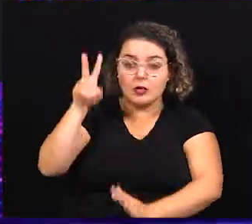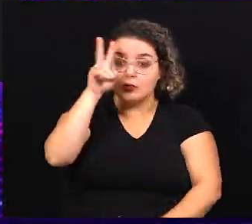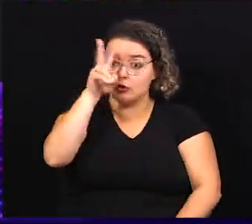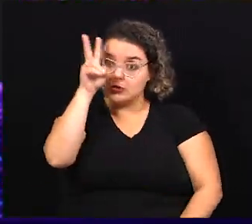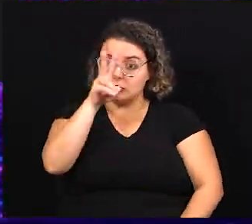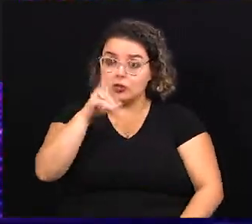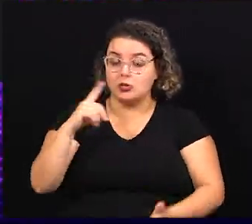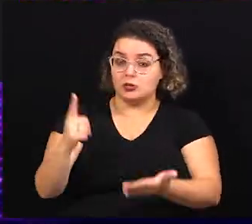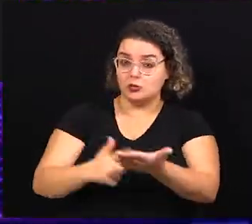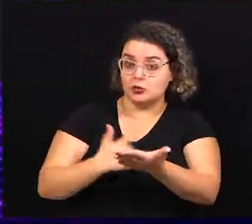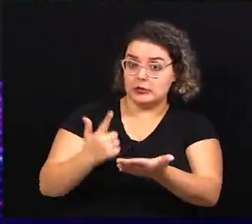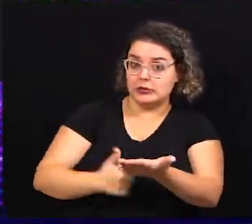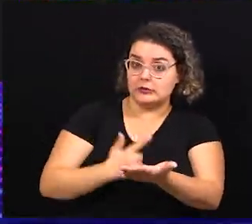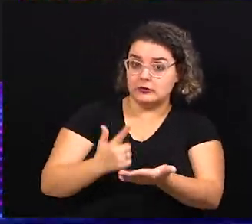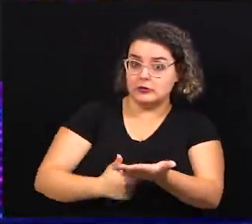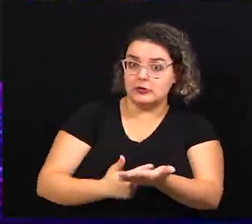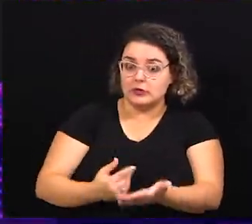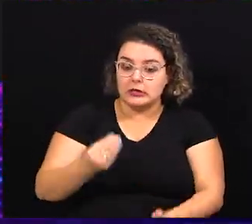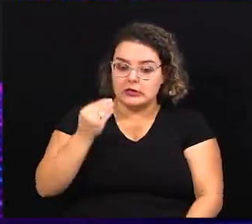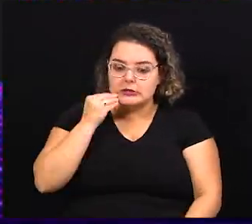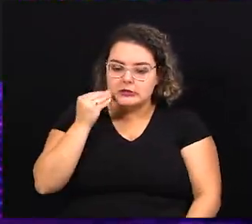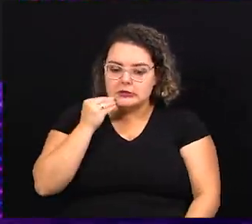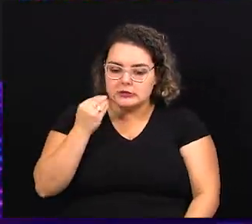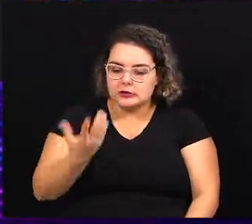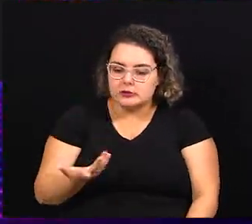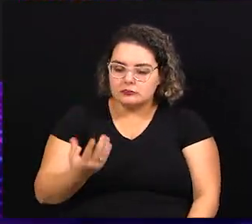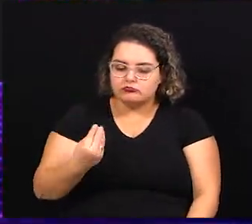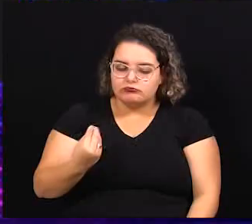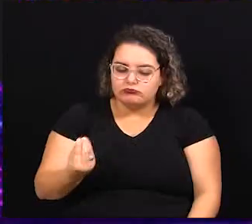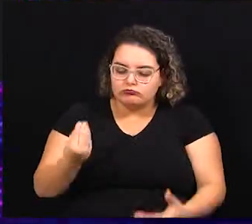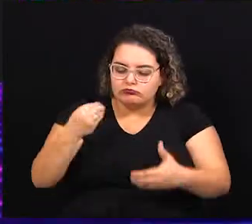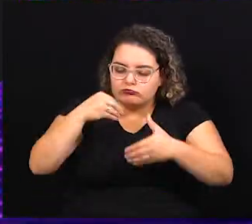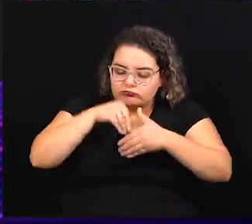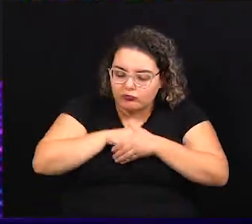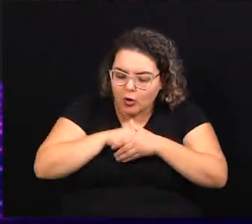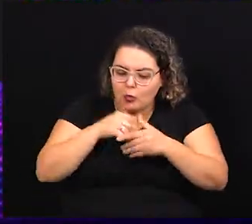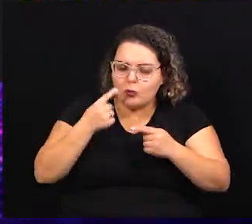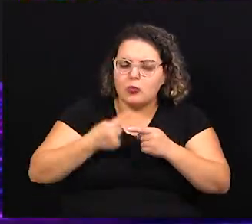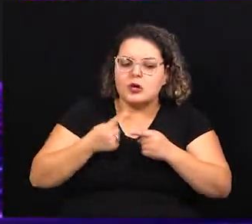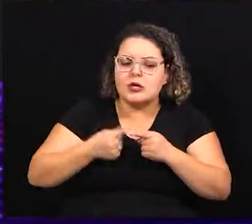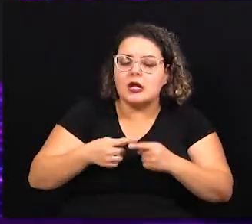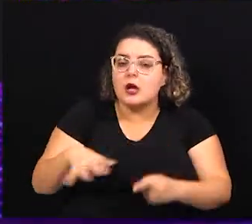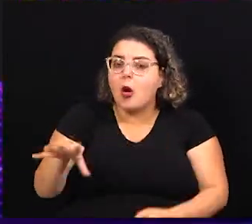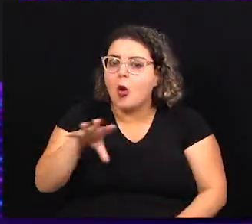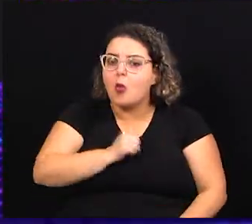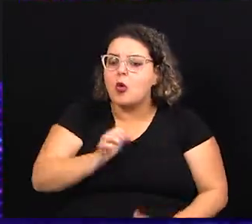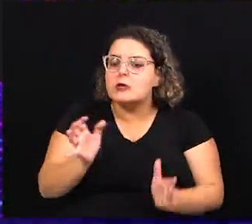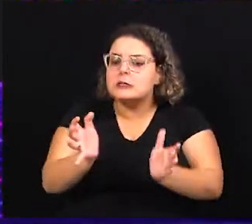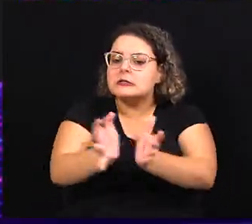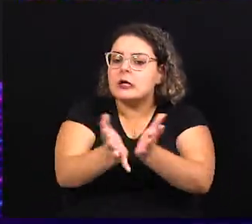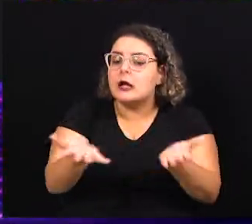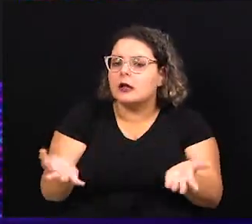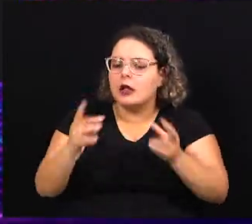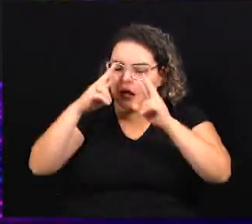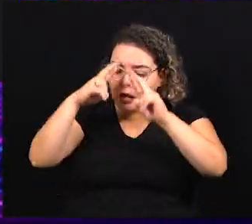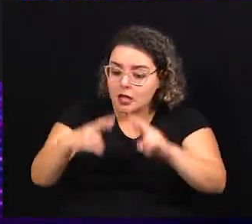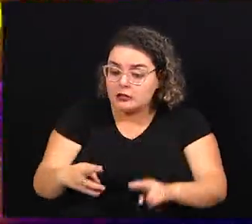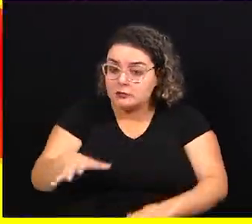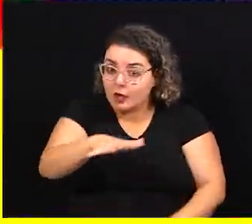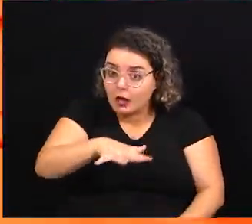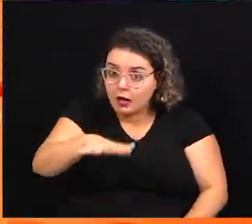do livro, né? Eu tentei buscar dentro de mim a raiz, o porquê que eu gosto tanto desse gênero, porquê que eu respeito tanto um gênero que ele